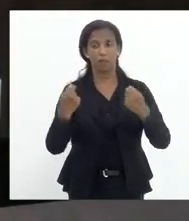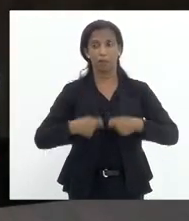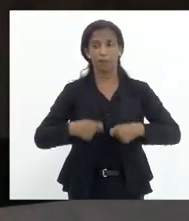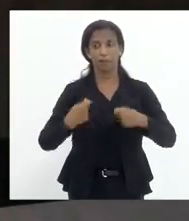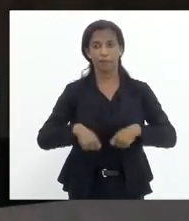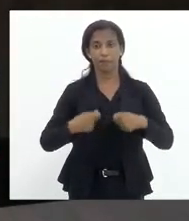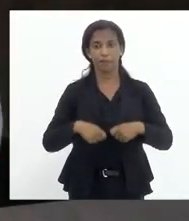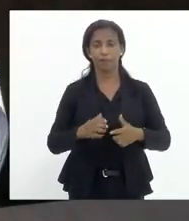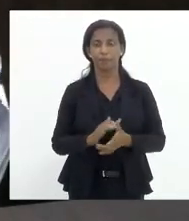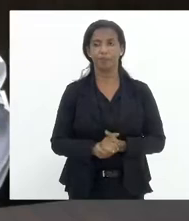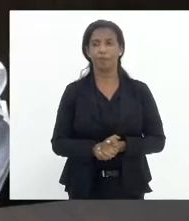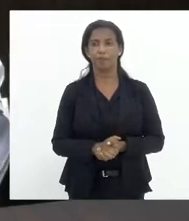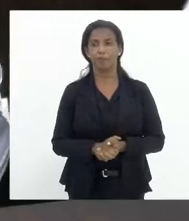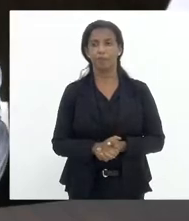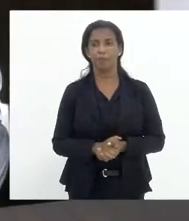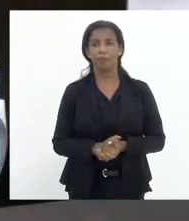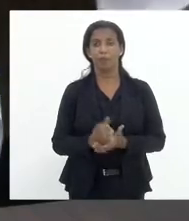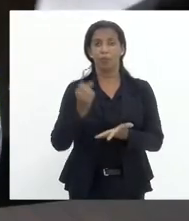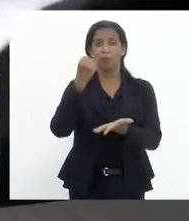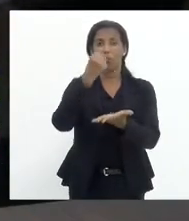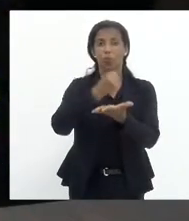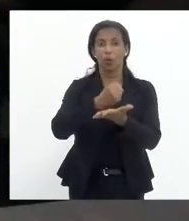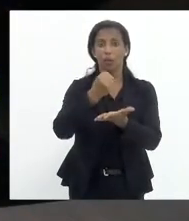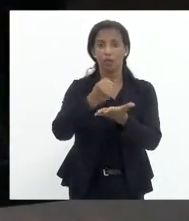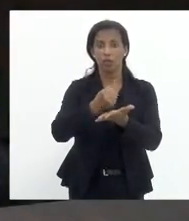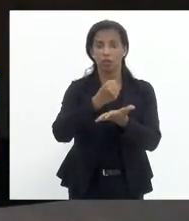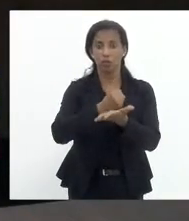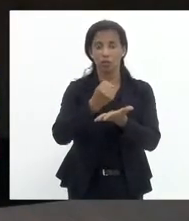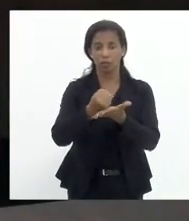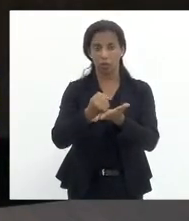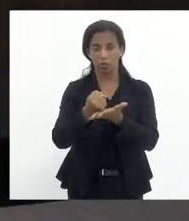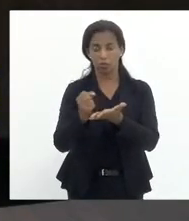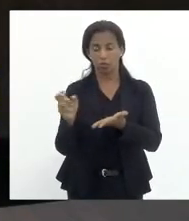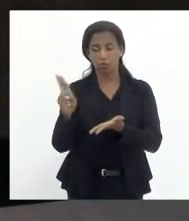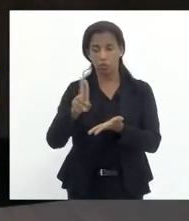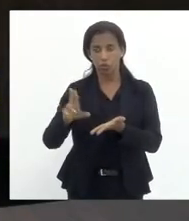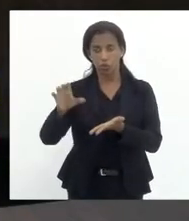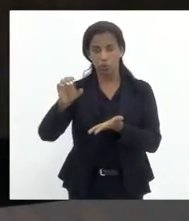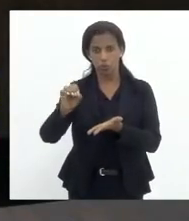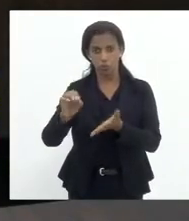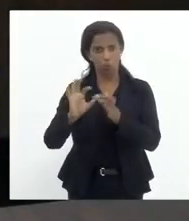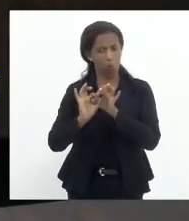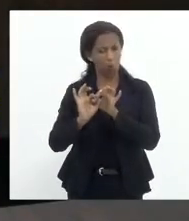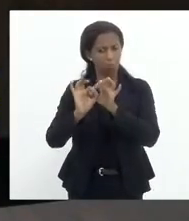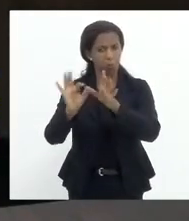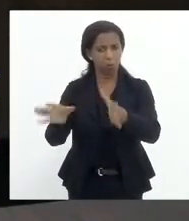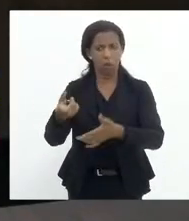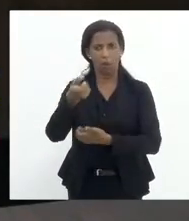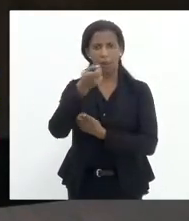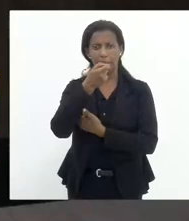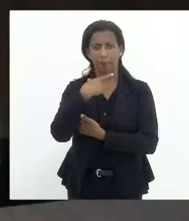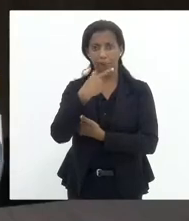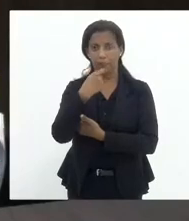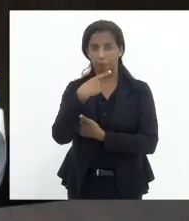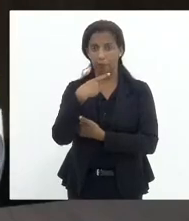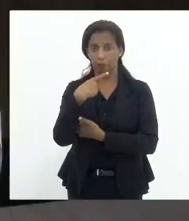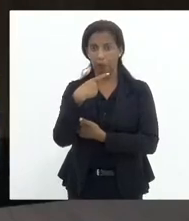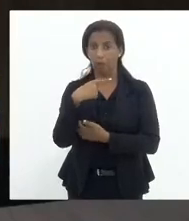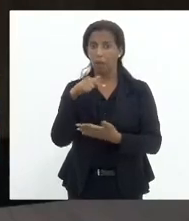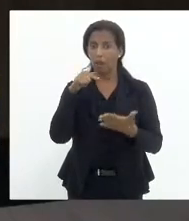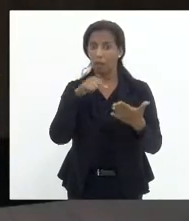escrito que no atestado de uso autorizando o uso da substância esteja